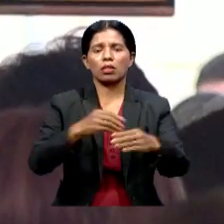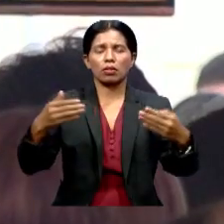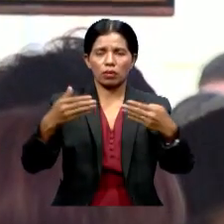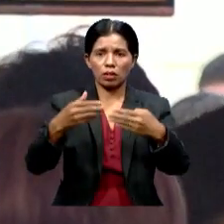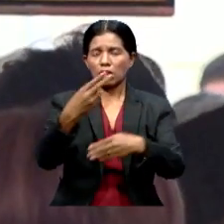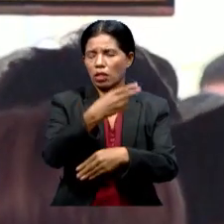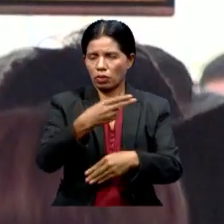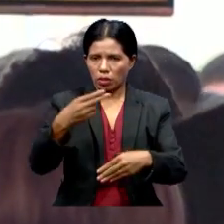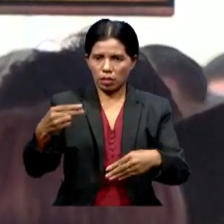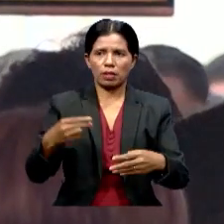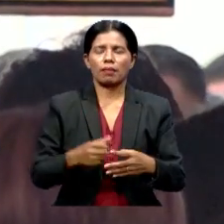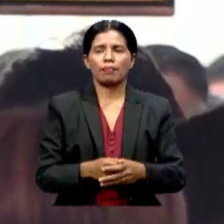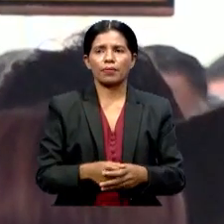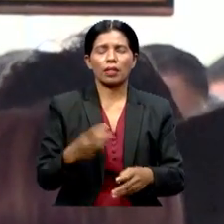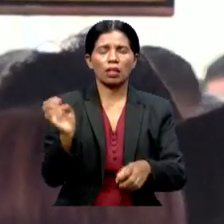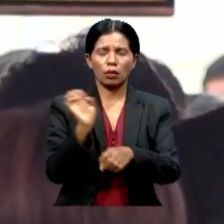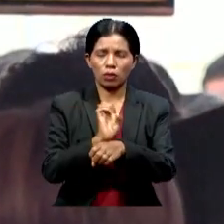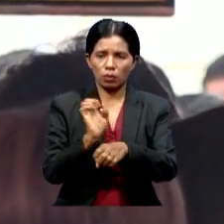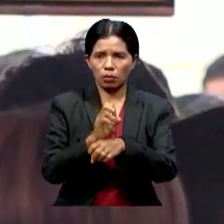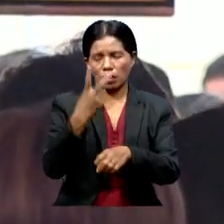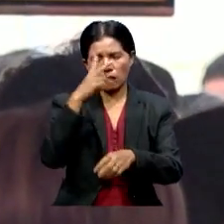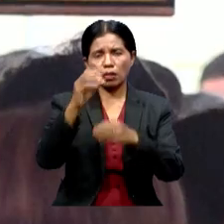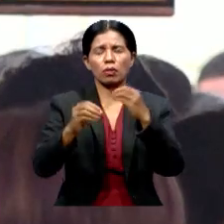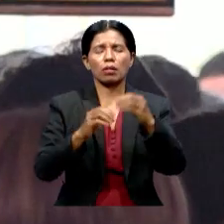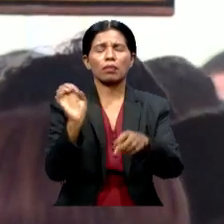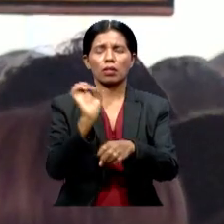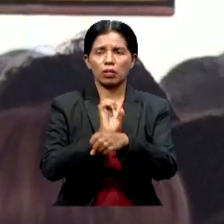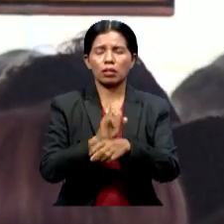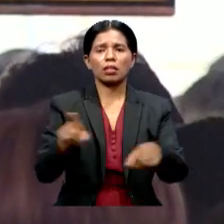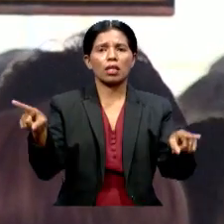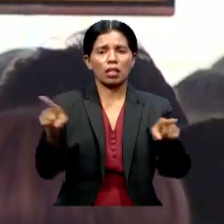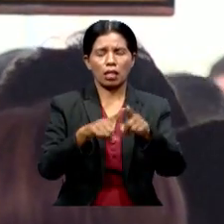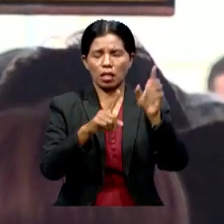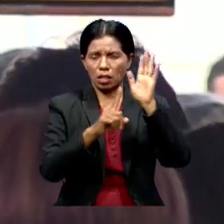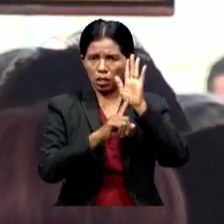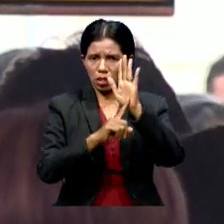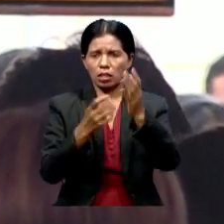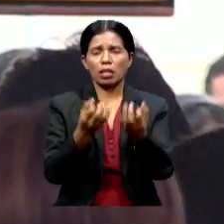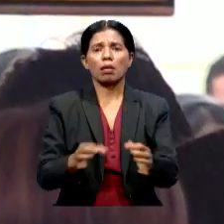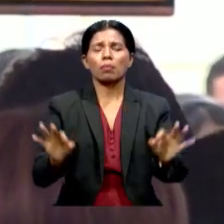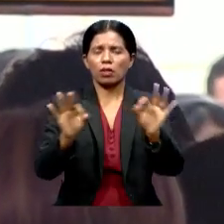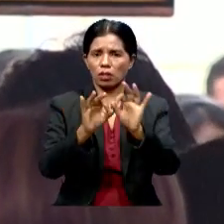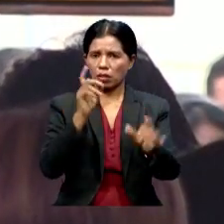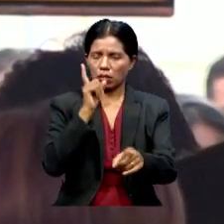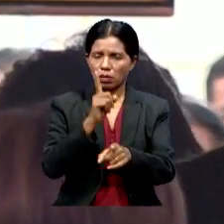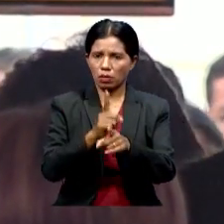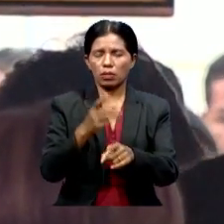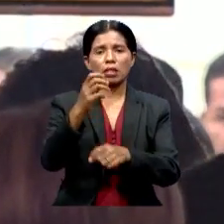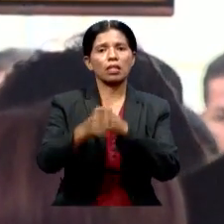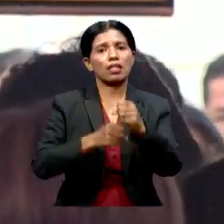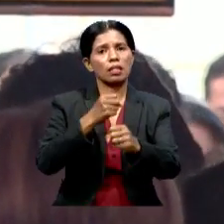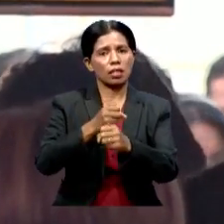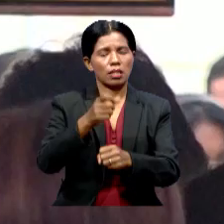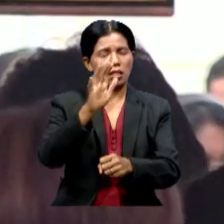não diversificação e a economia, mas que sei, sai pilar importante de Tebes e a mandato de Tina